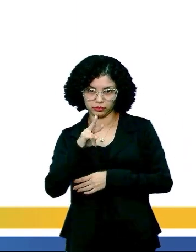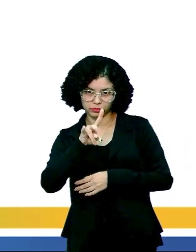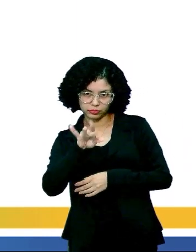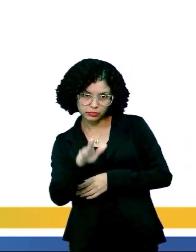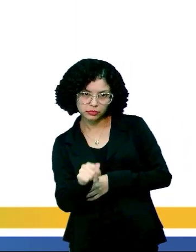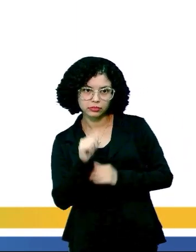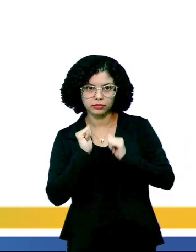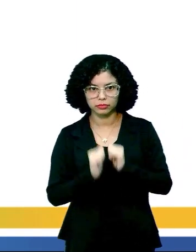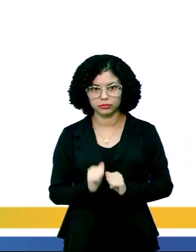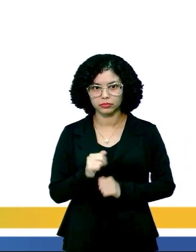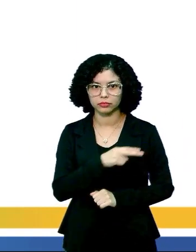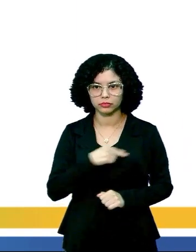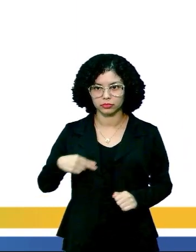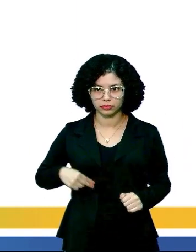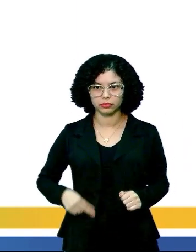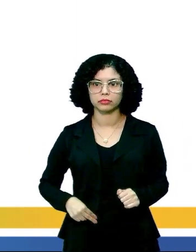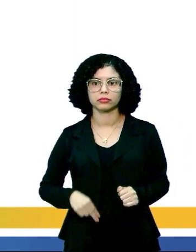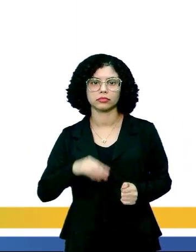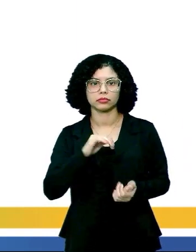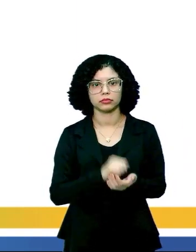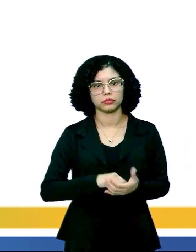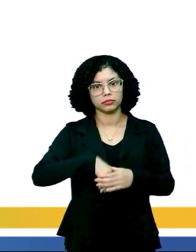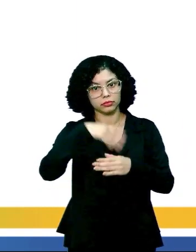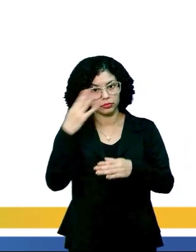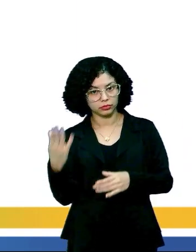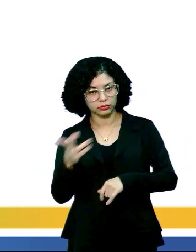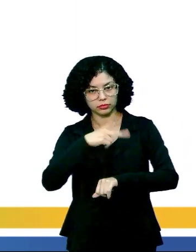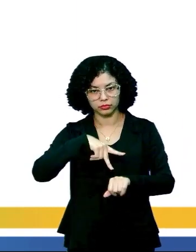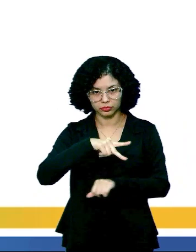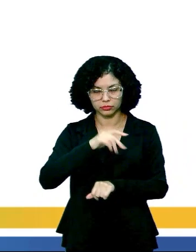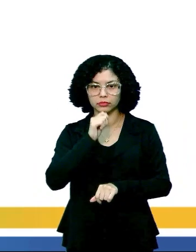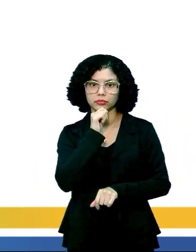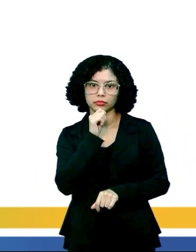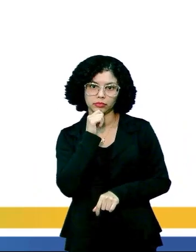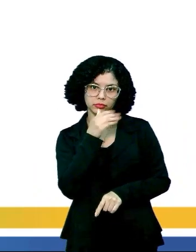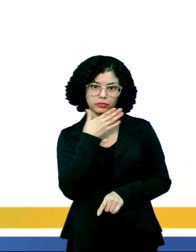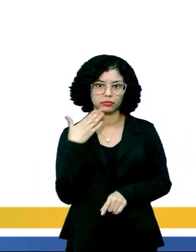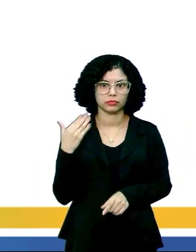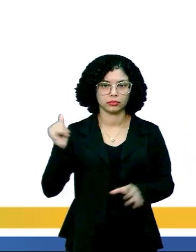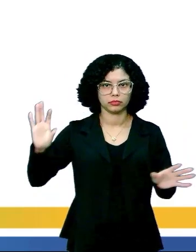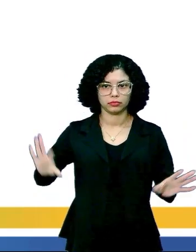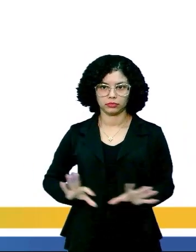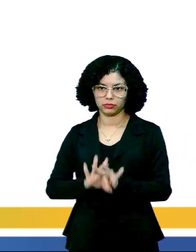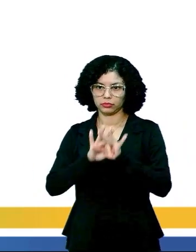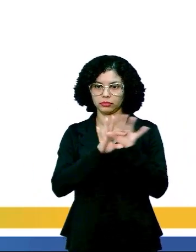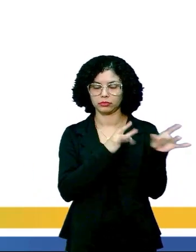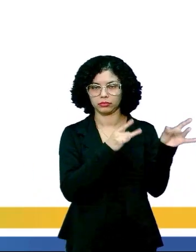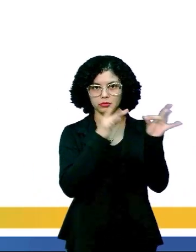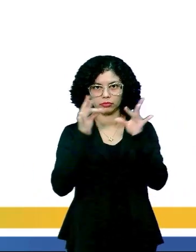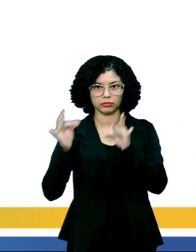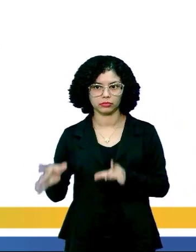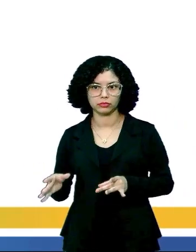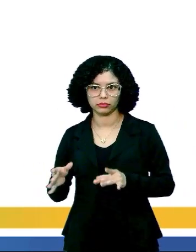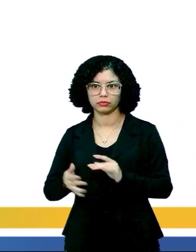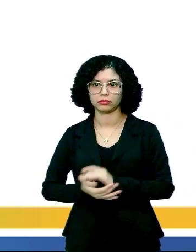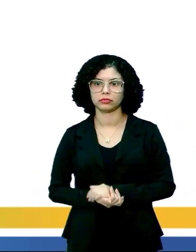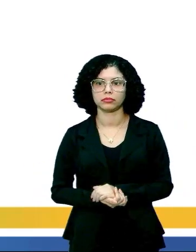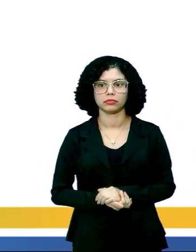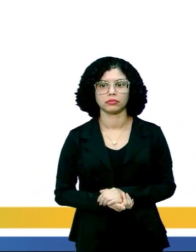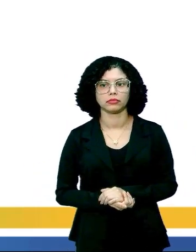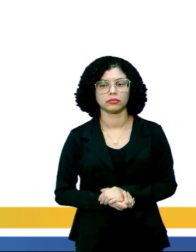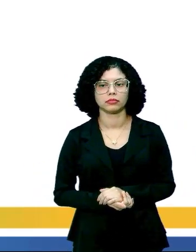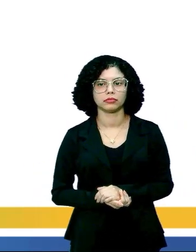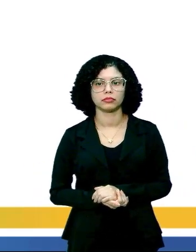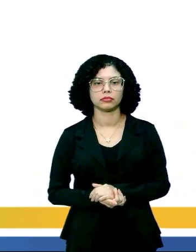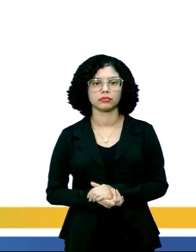trânsito entre províncias e permite aos chineses e estrangeiros terem uma melhor relação comercial.